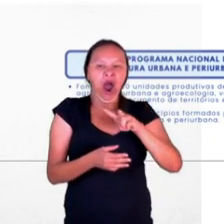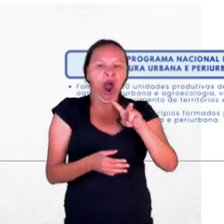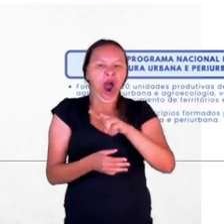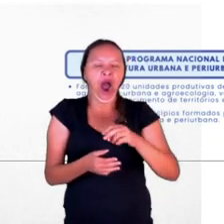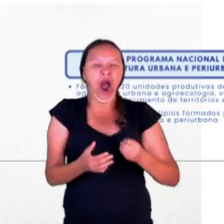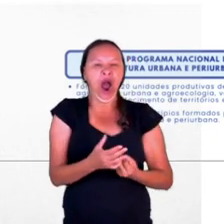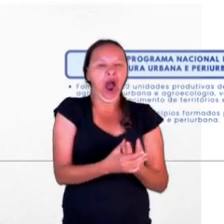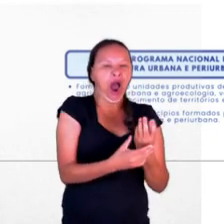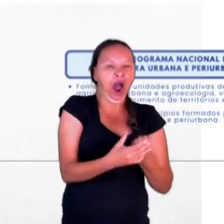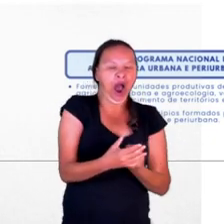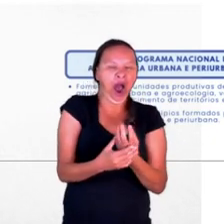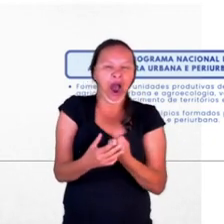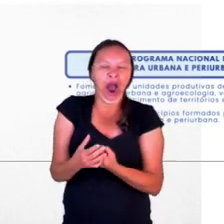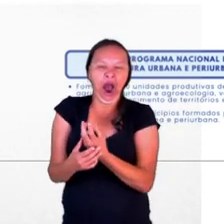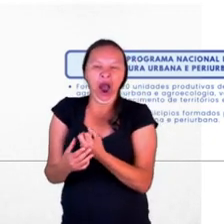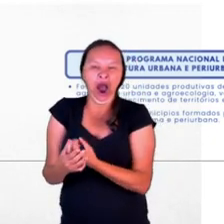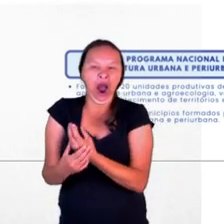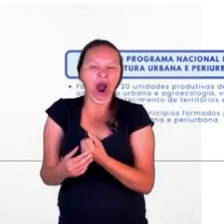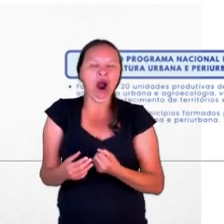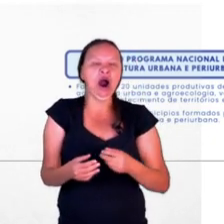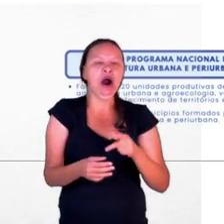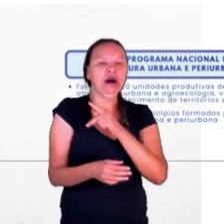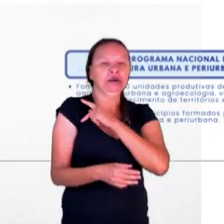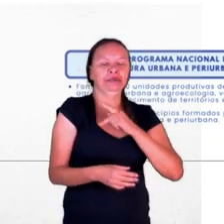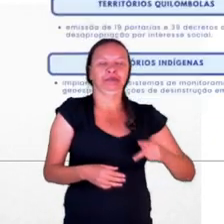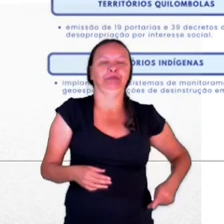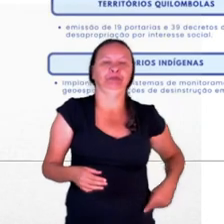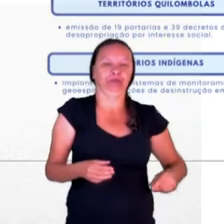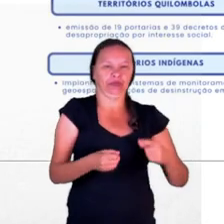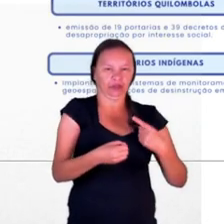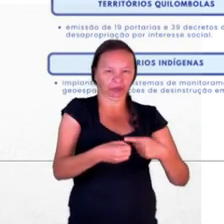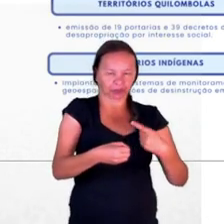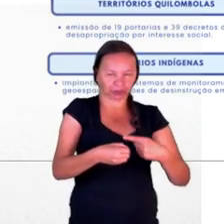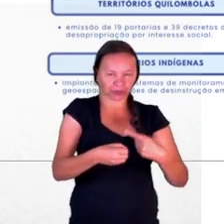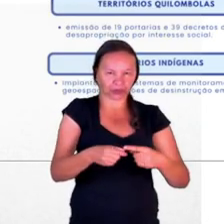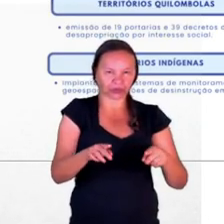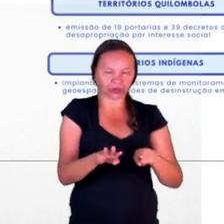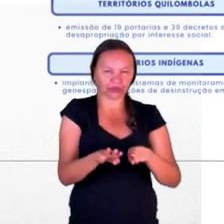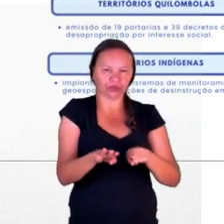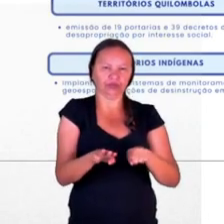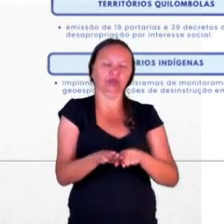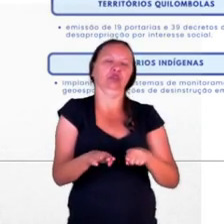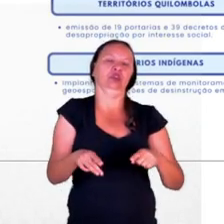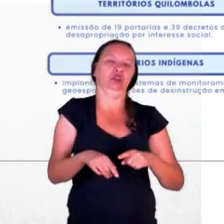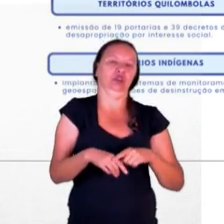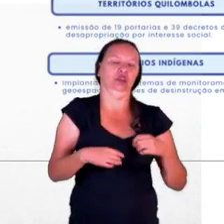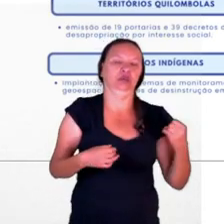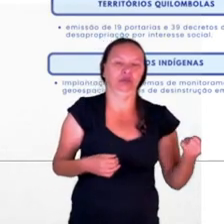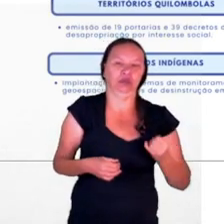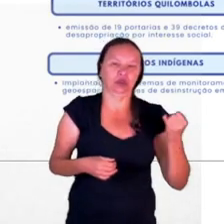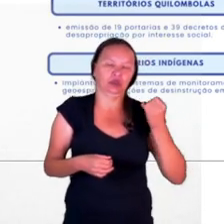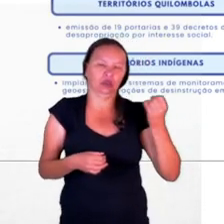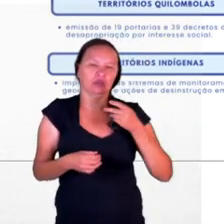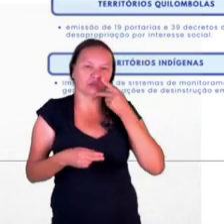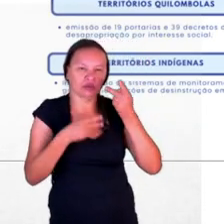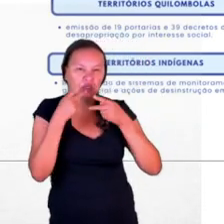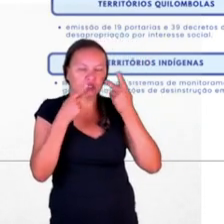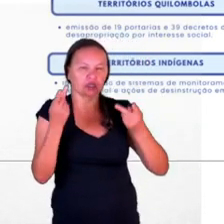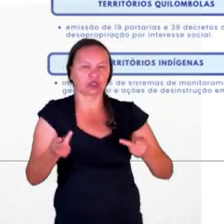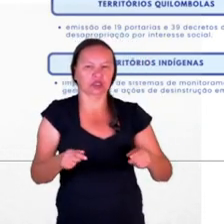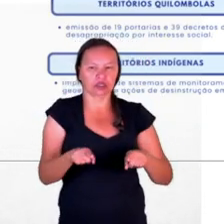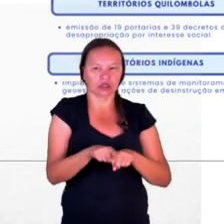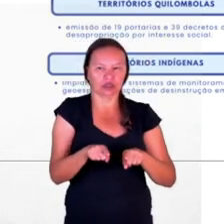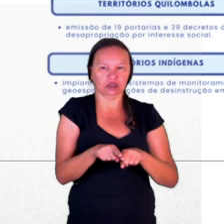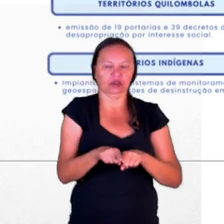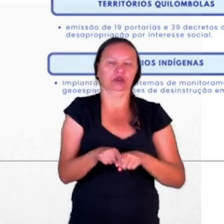agricultura para agricultura Urbana periurbana e também para cidades Além disso né como já citado aqui também né